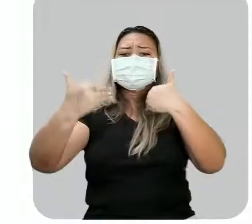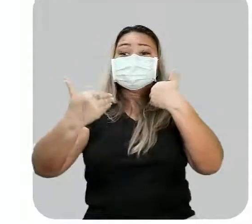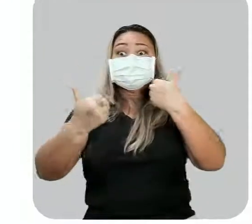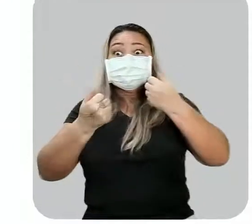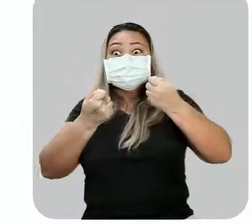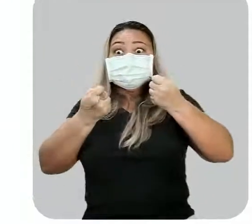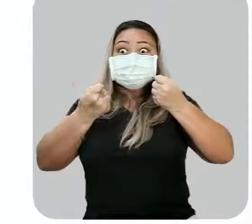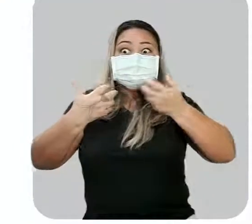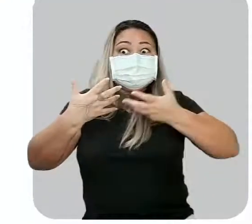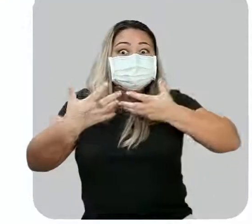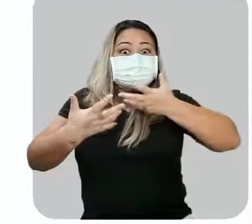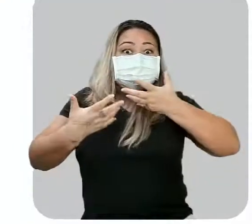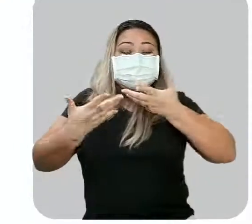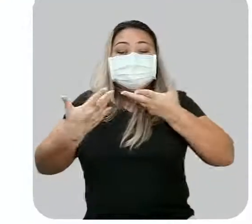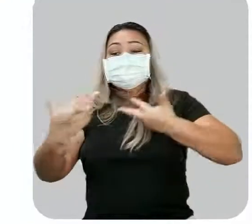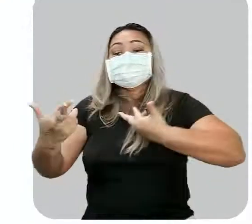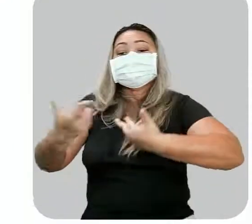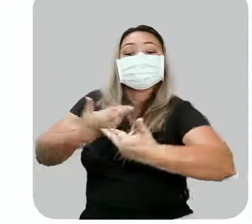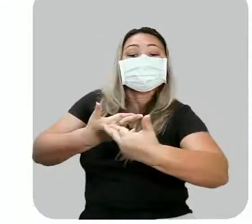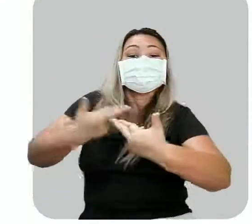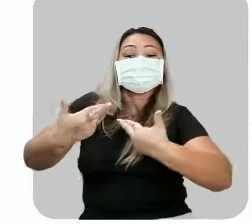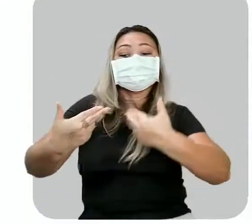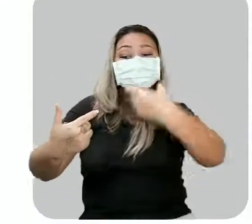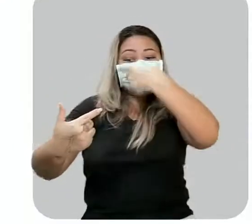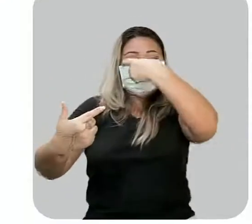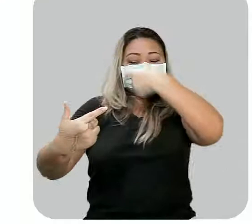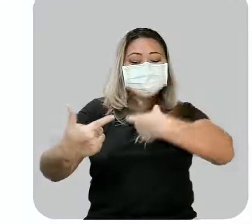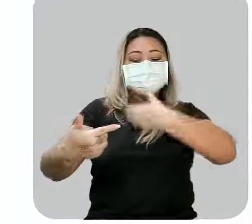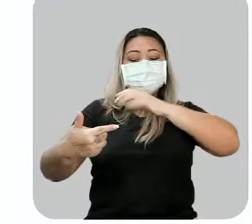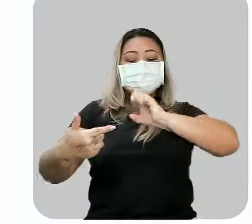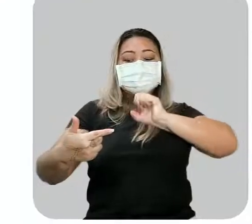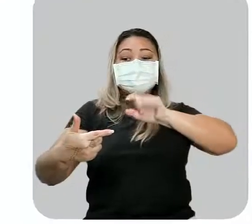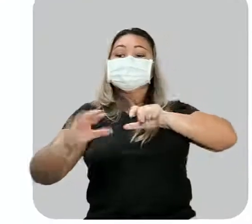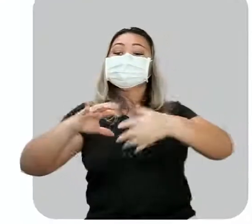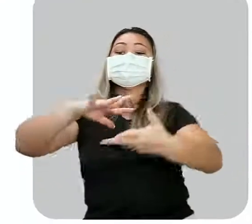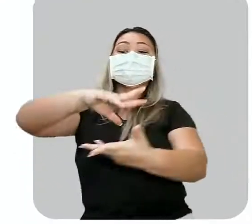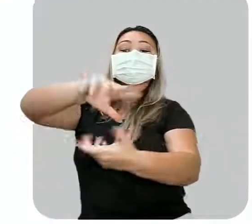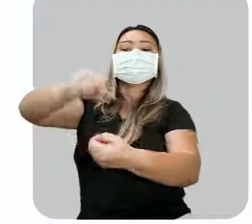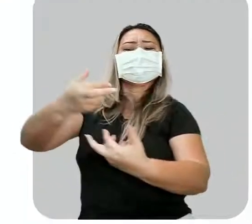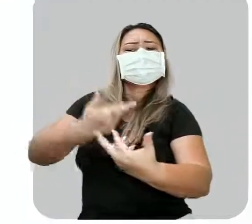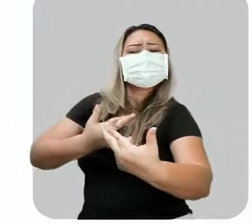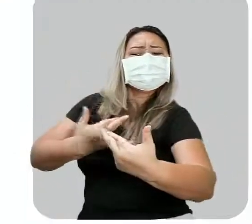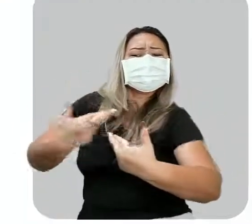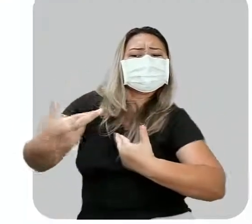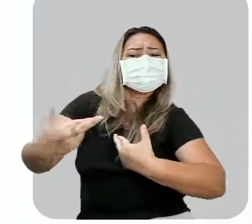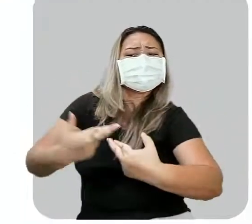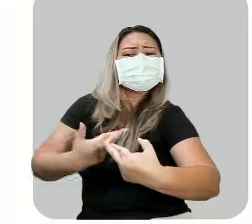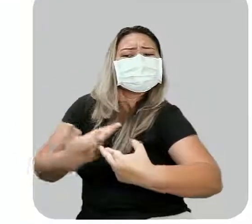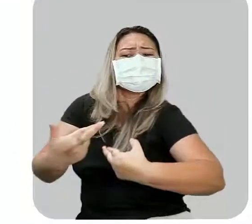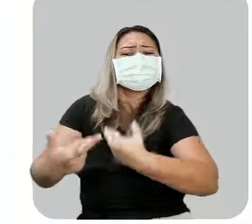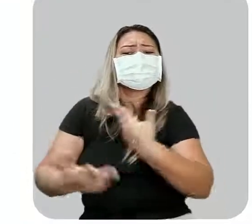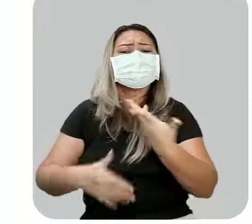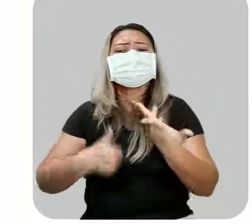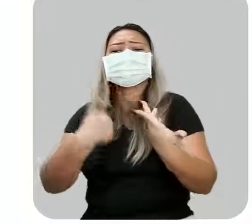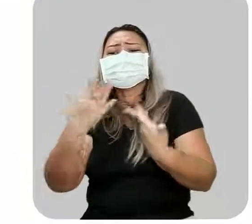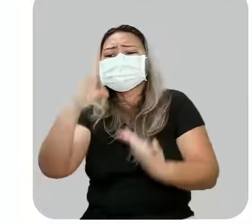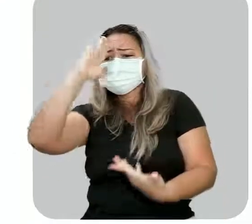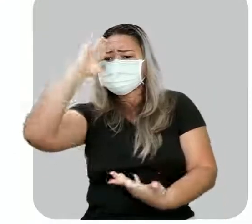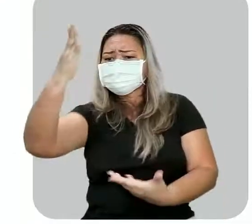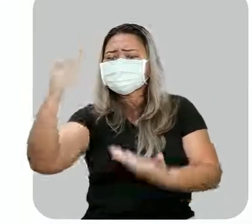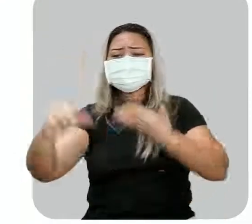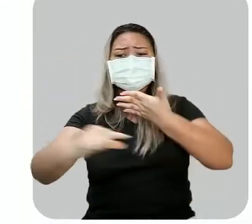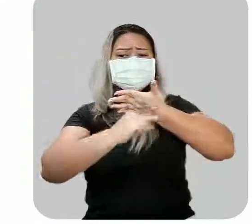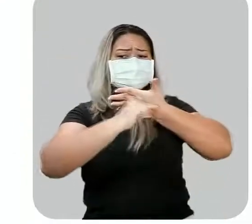grau de tensão nas relações do eu com o mundo. Quais são os seus